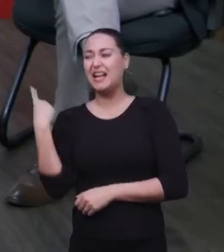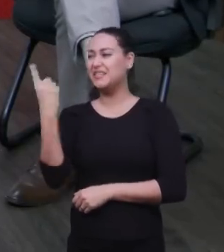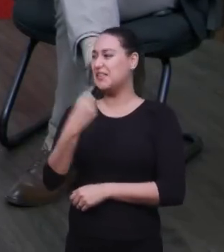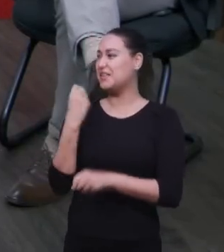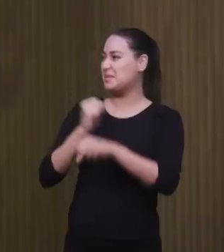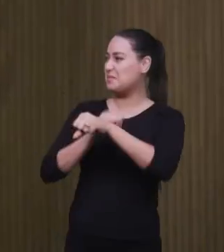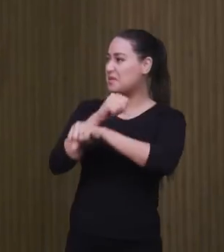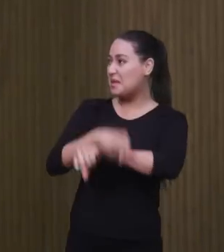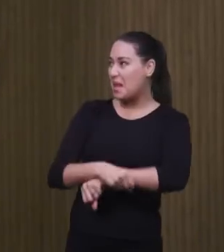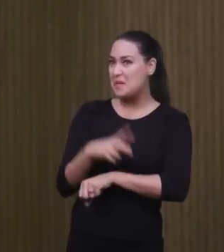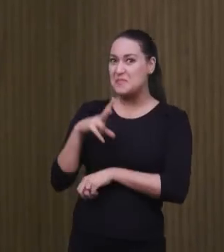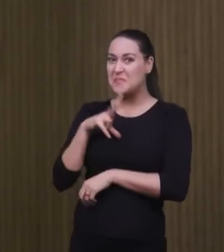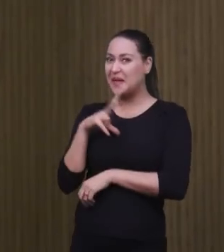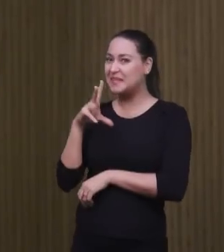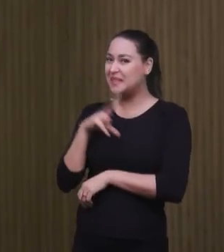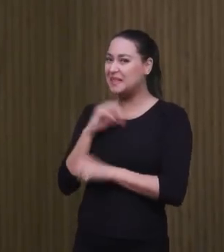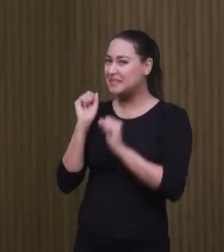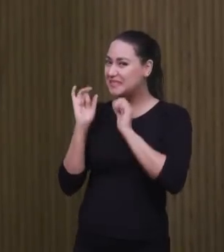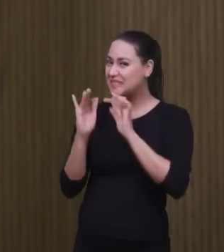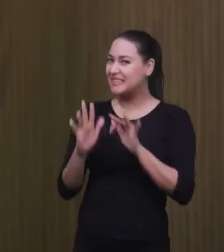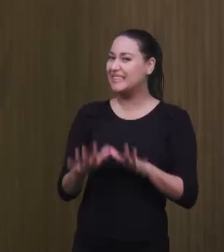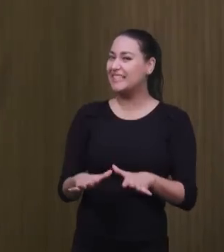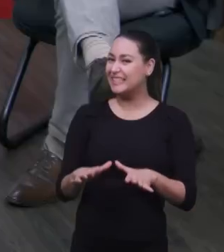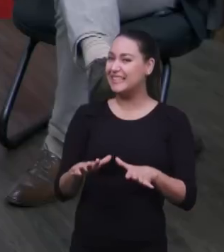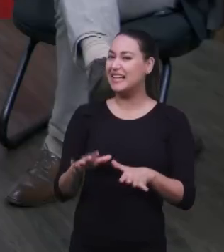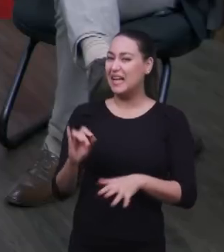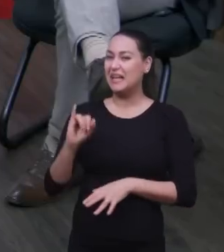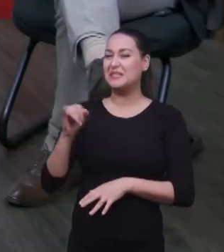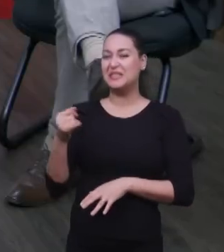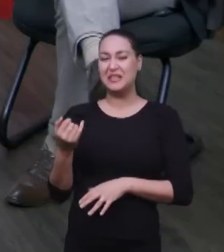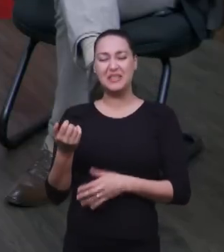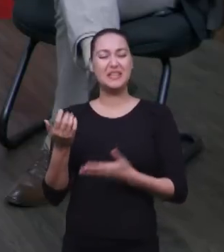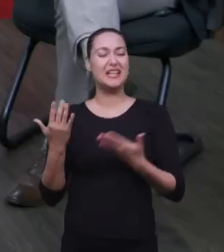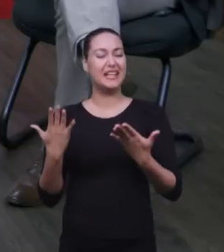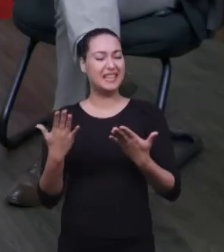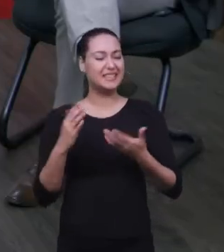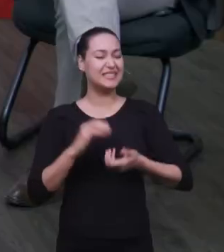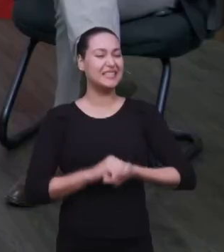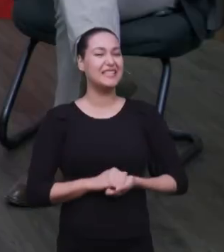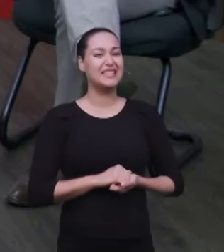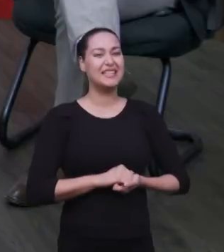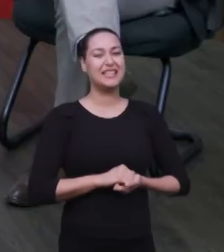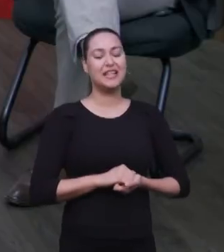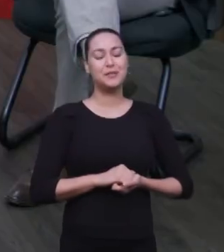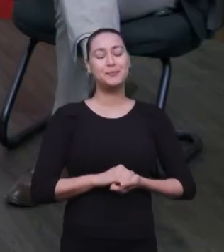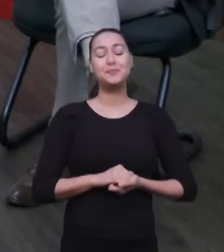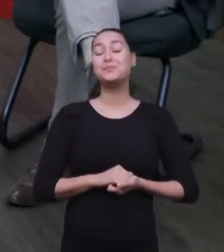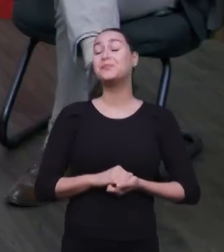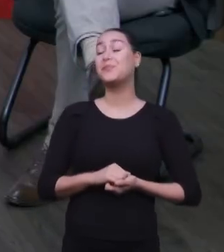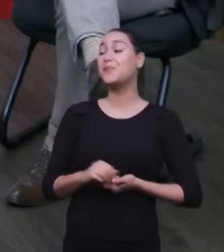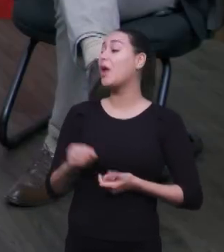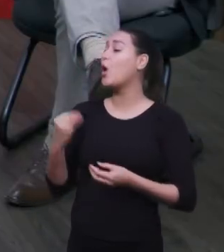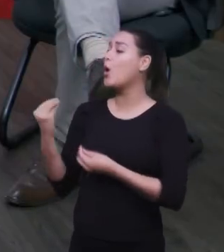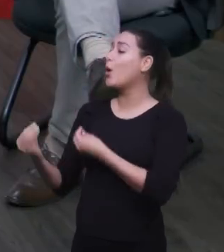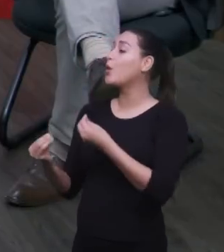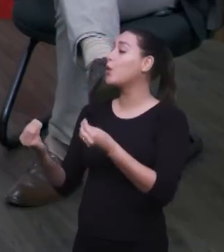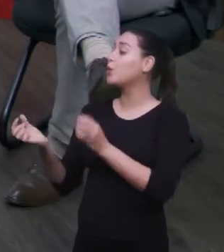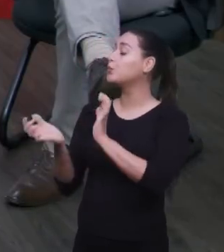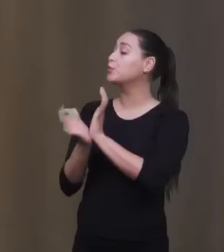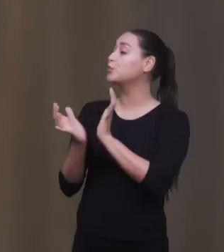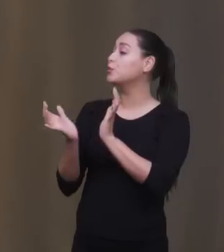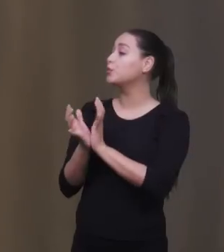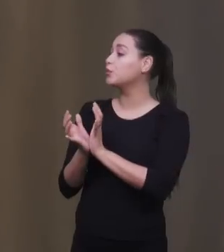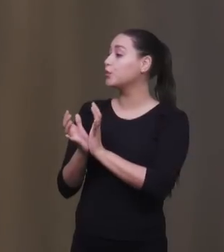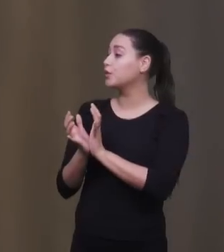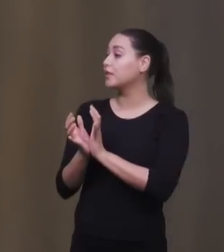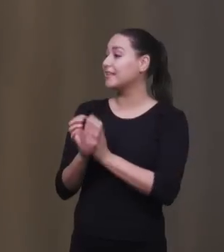para nós, né? Um privilégio, que bênção. Um privilégio. E aqui aprendendo, crescendo mais. Andréia, como é que tá nosso pessoal aqui? Já tá... Agora, sabe